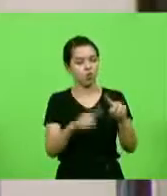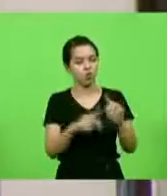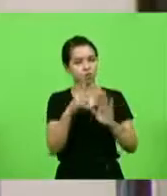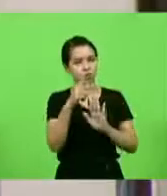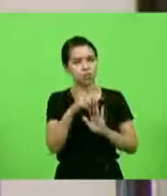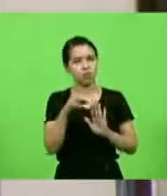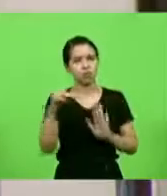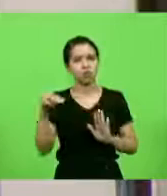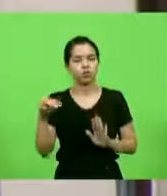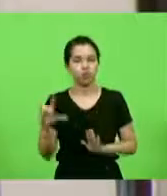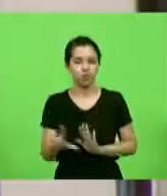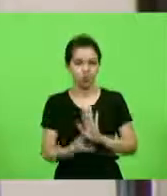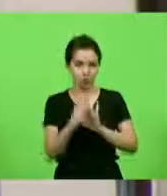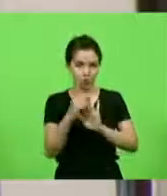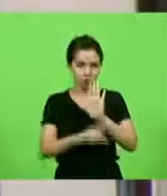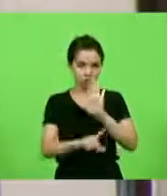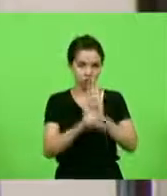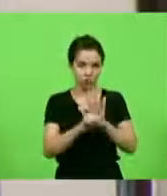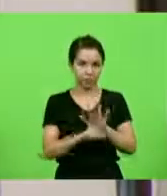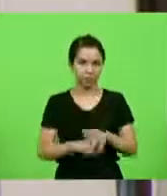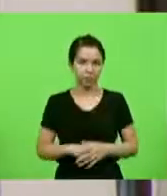deputado Maurício Scudillac.